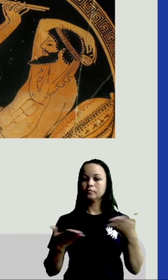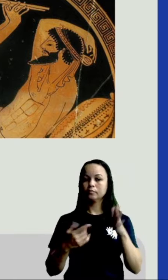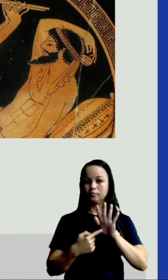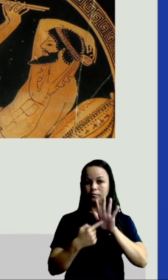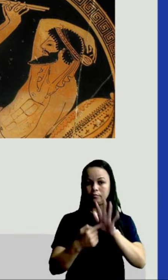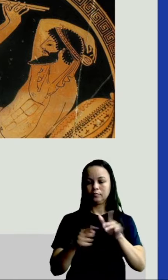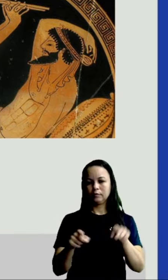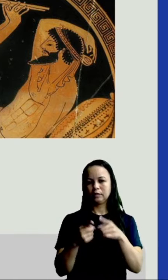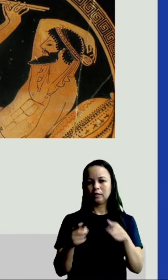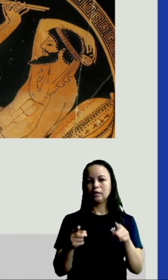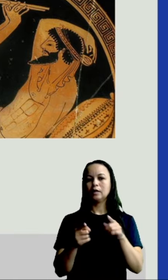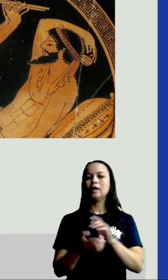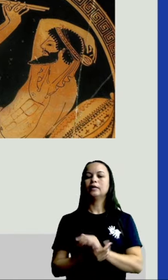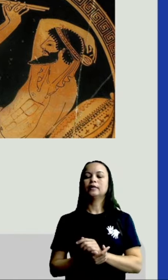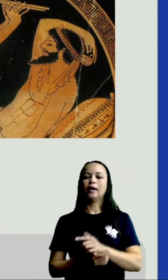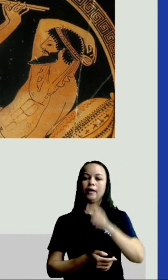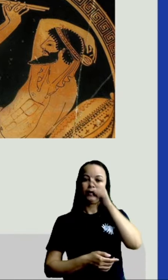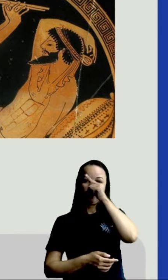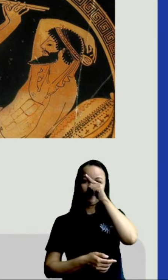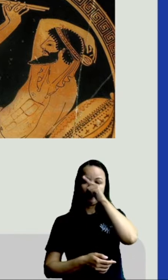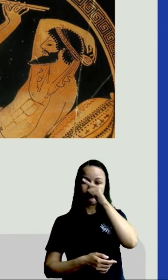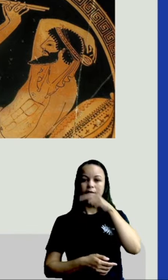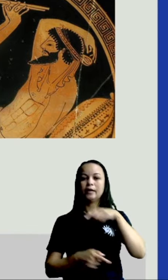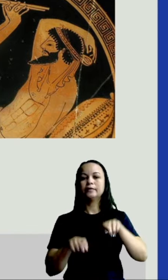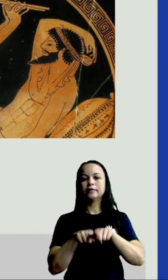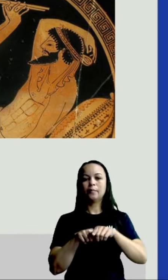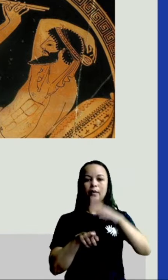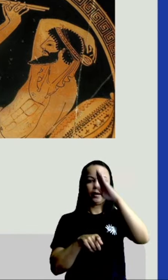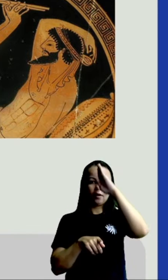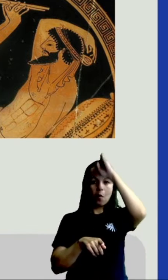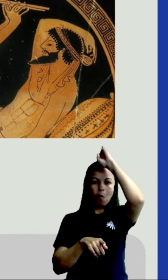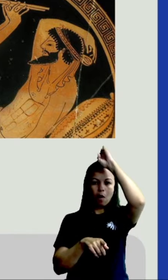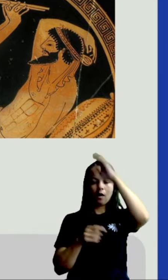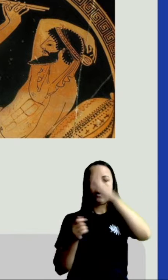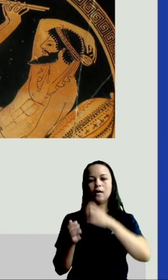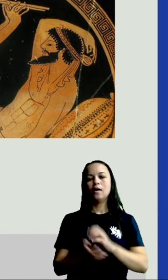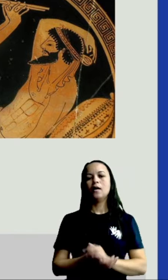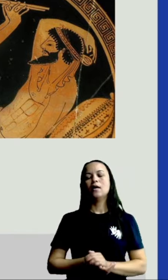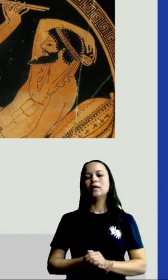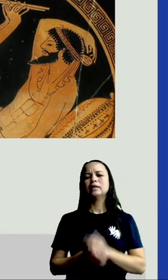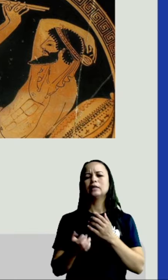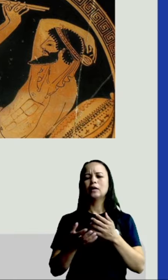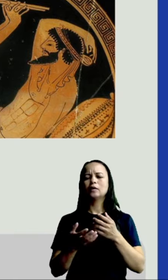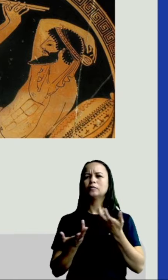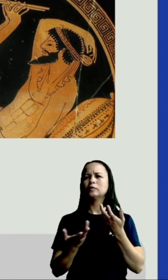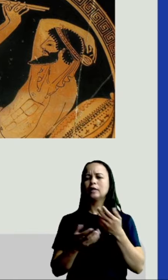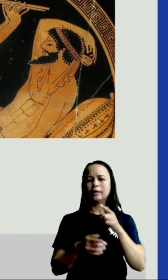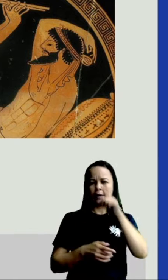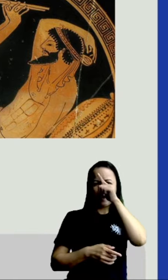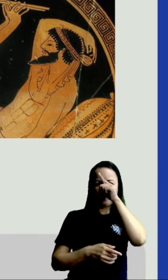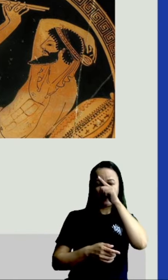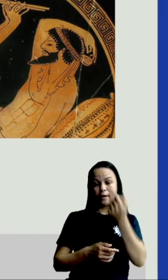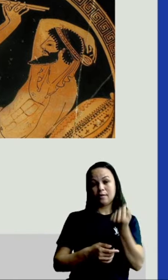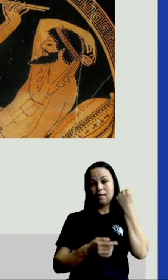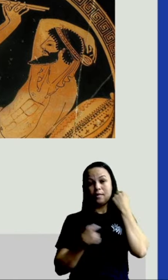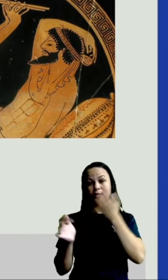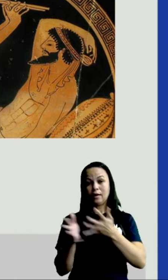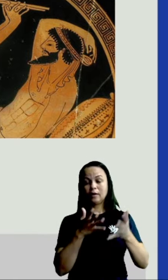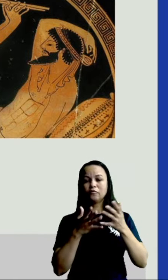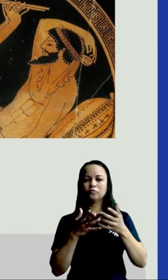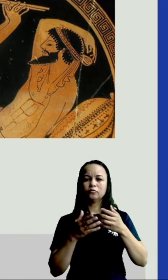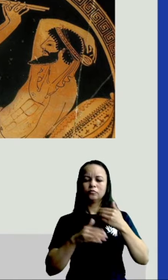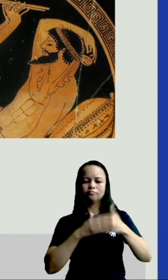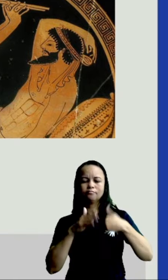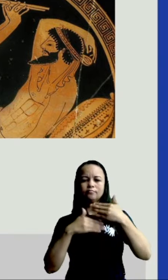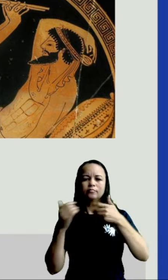traz a música agora na Grécia e na Roma ver podemos observar que a cultura musical na Grécia antiga funcionava